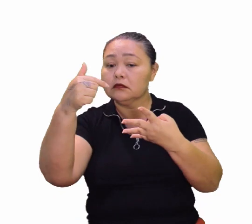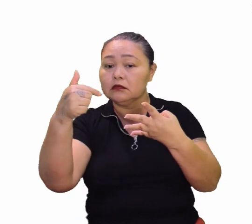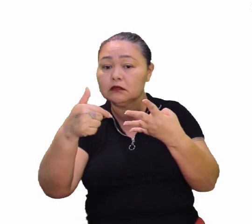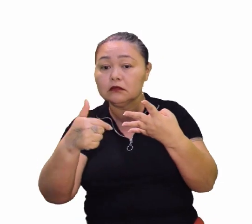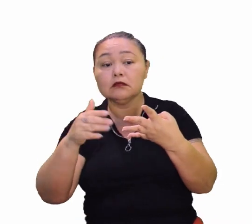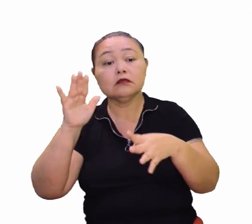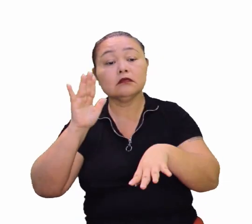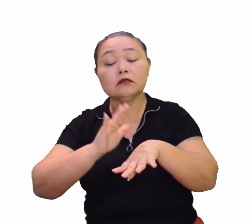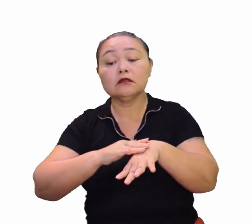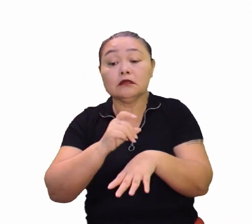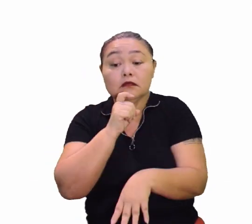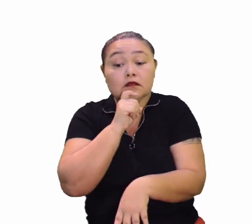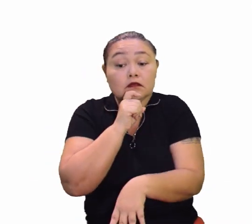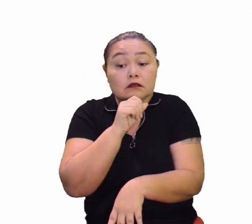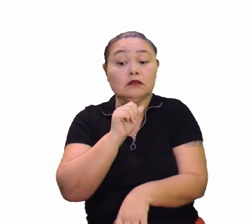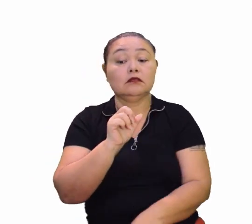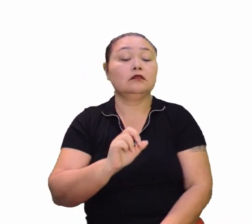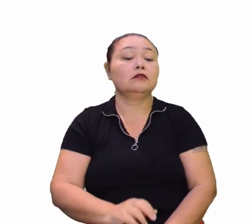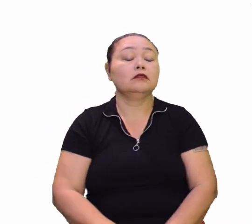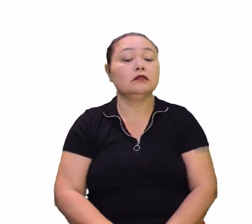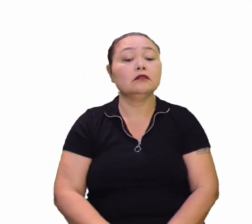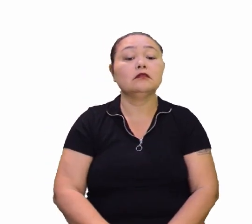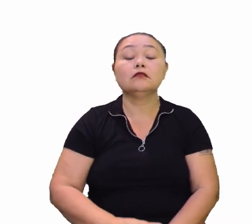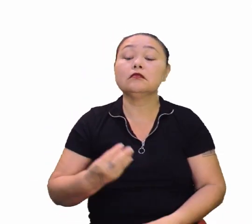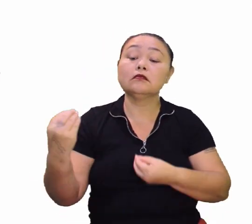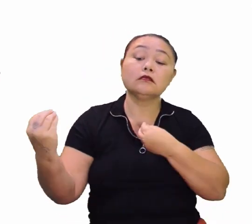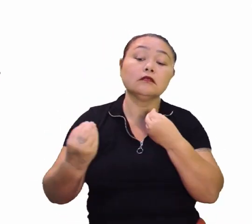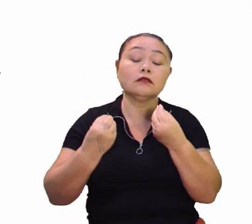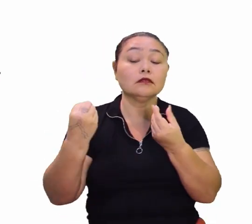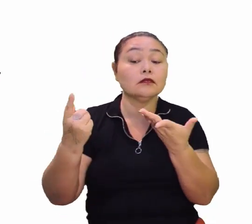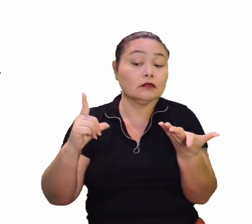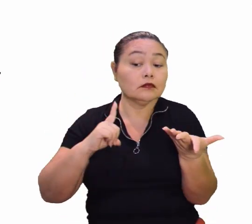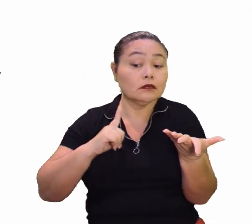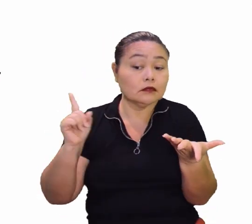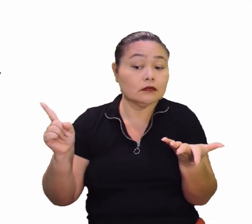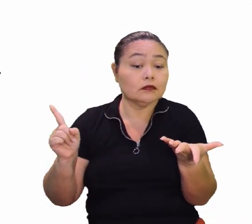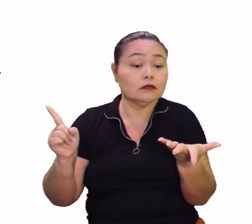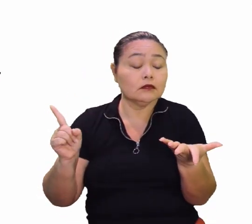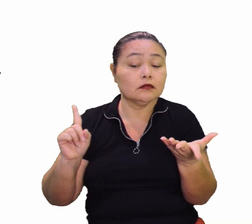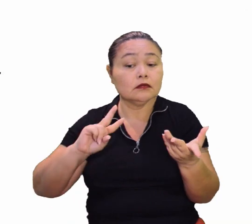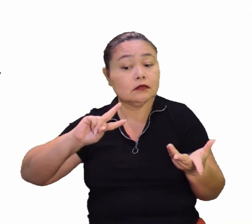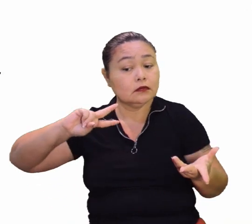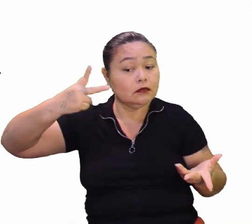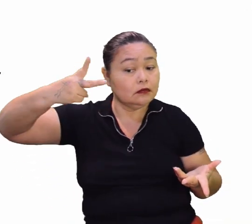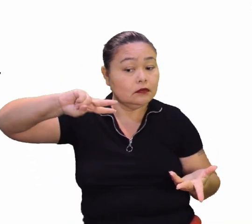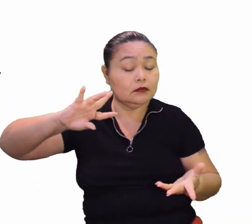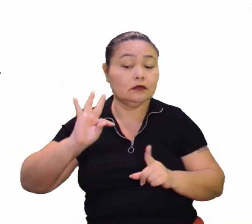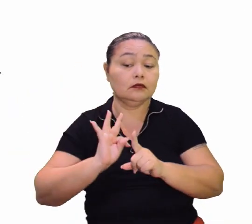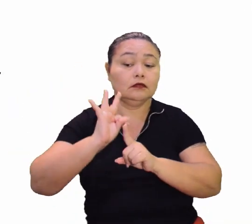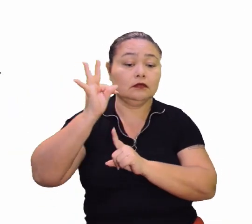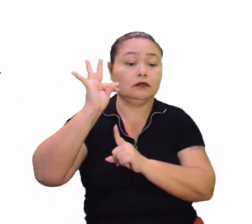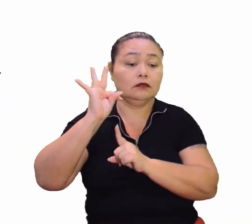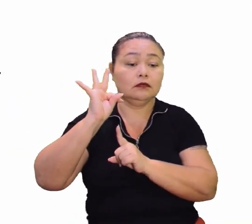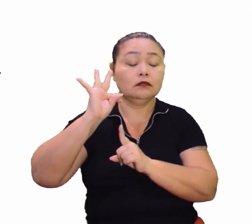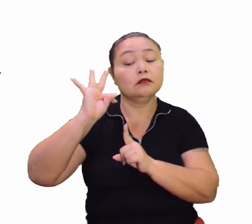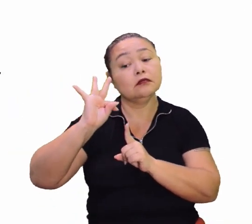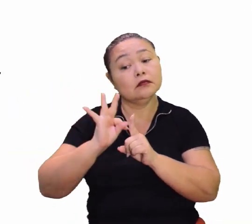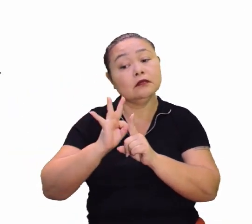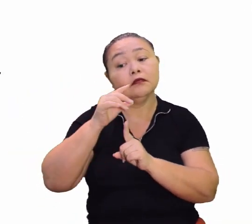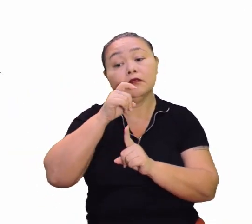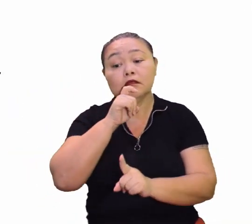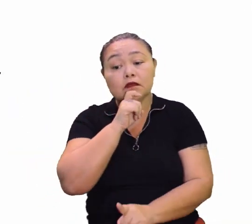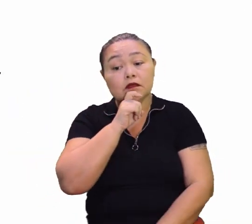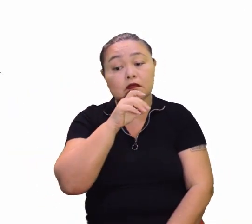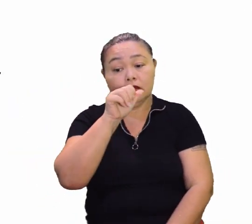estação, mas é mais comum no inverno. E como é que ocorre essa inversão térmica? É quando